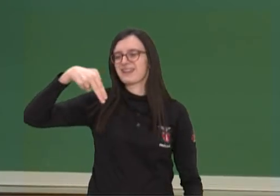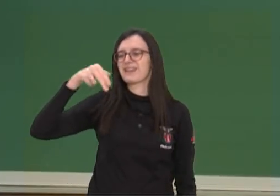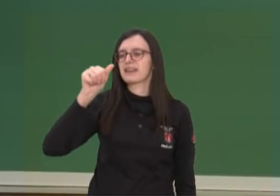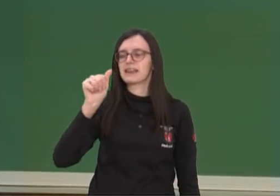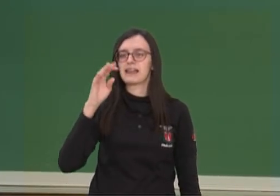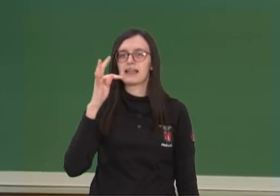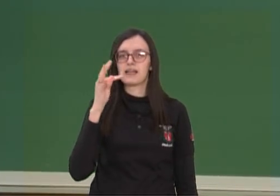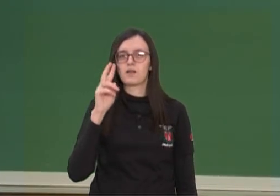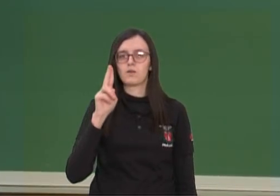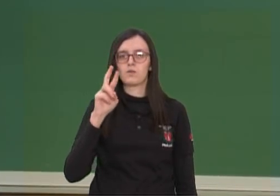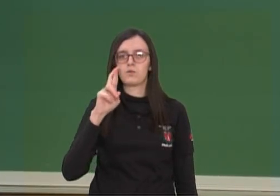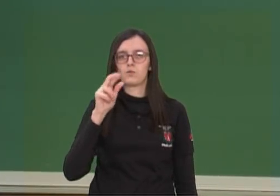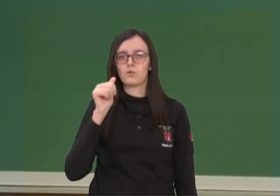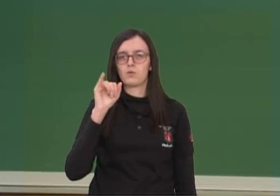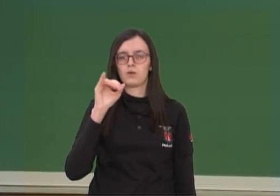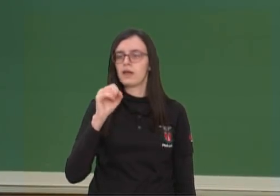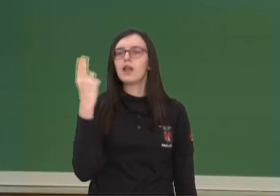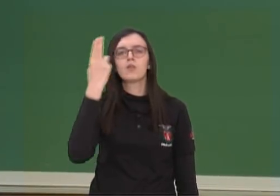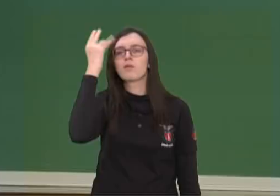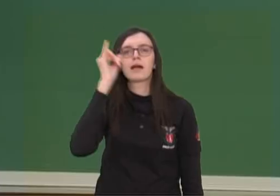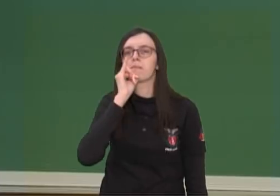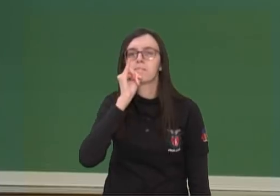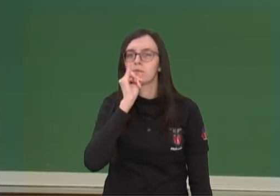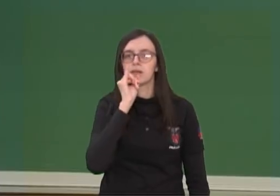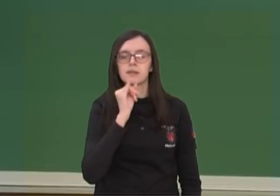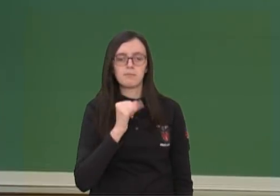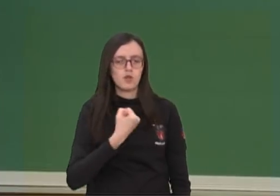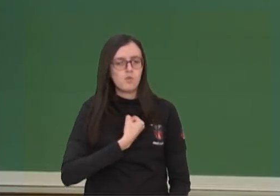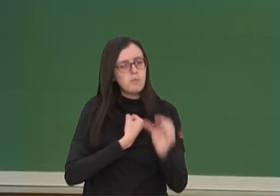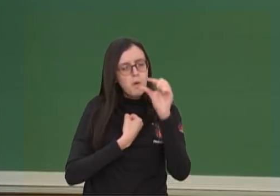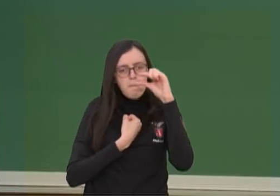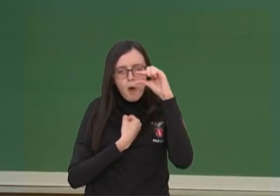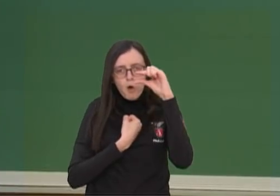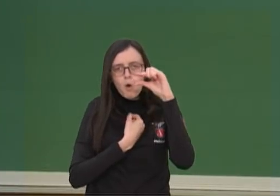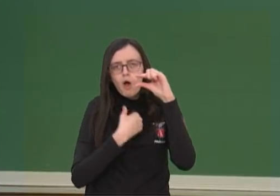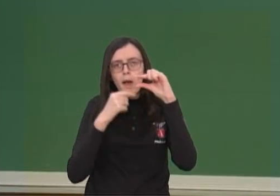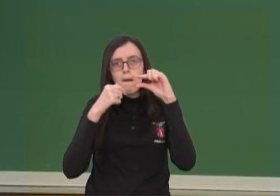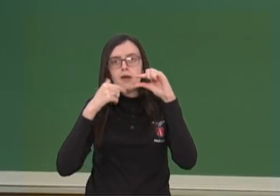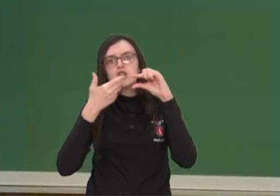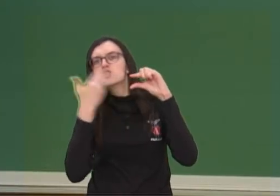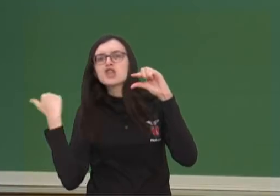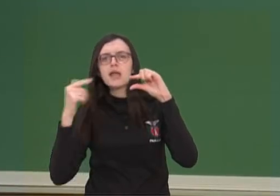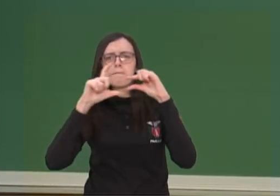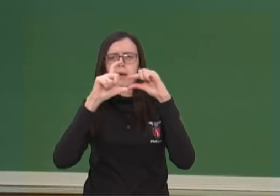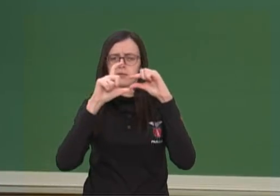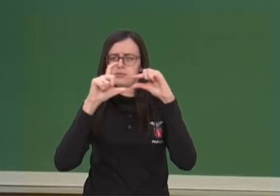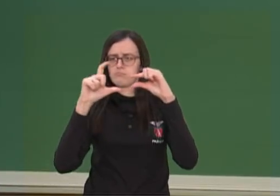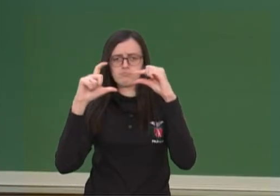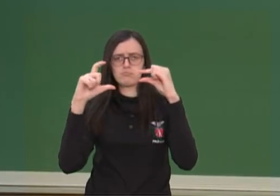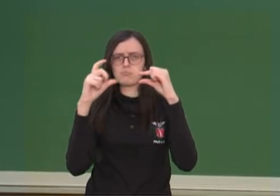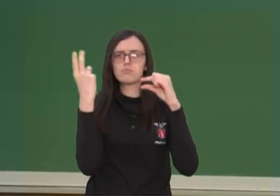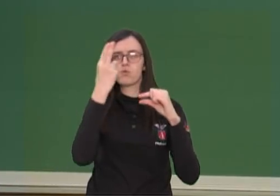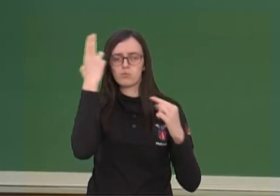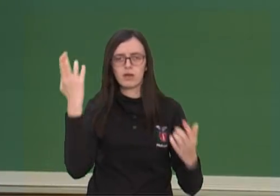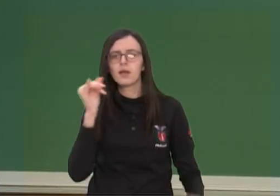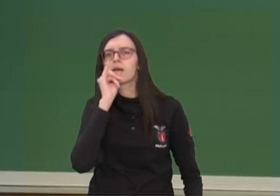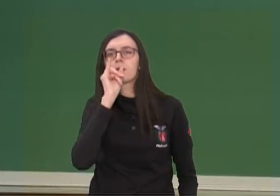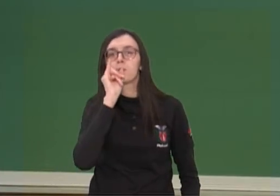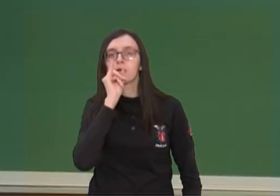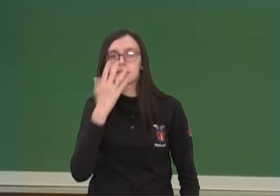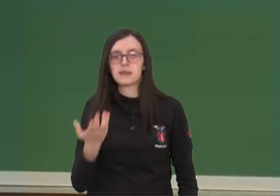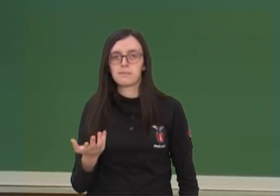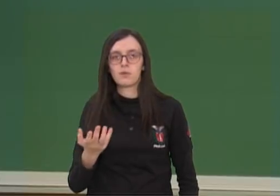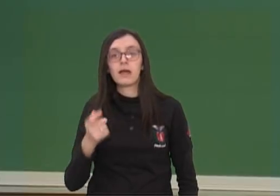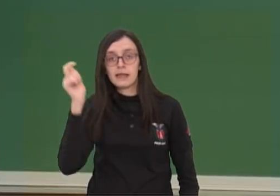subtrair um número maior de um menor, certo? Então, por exemplo, o que eu estou dizendo? Eu consigo tirar 1 de